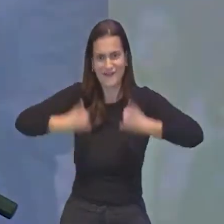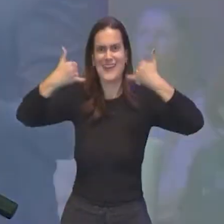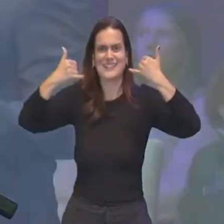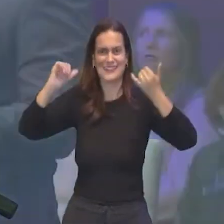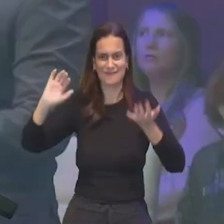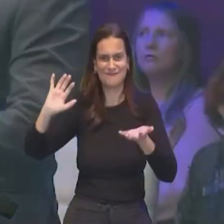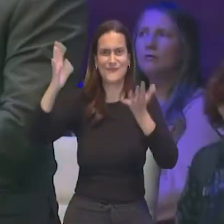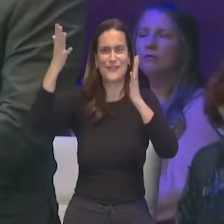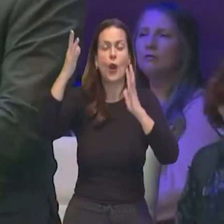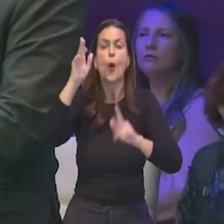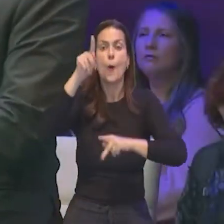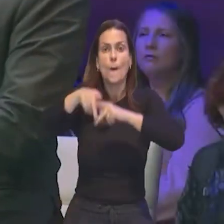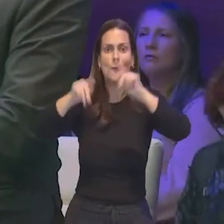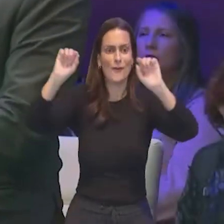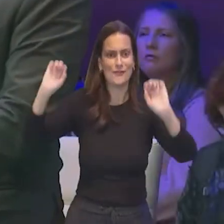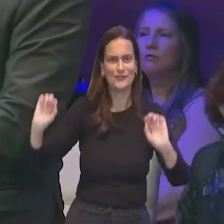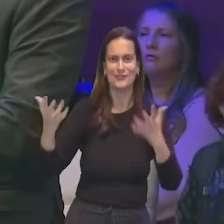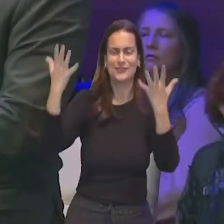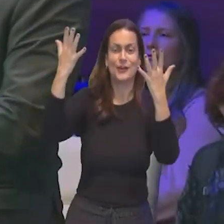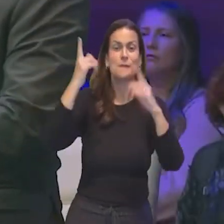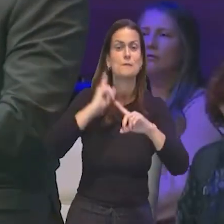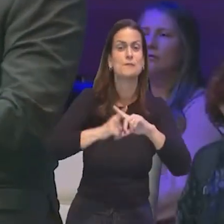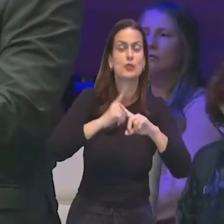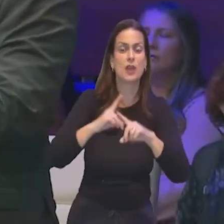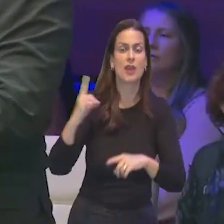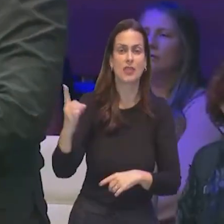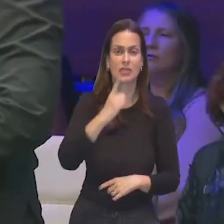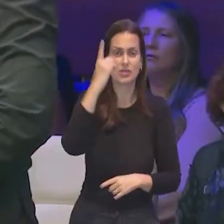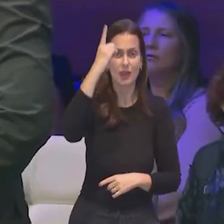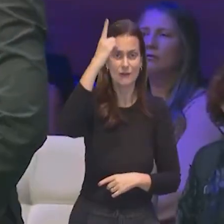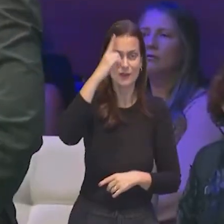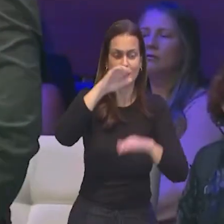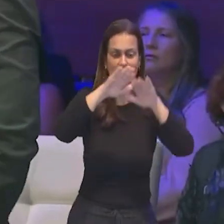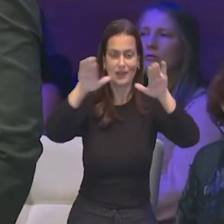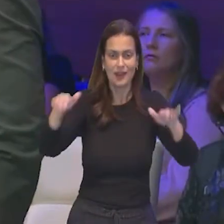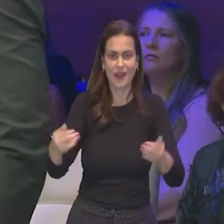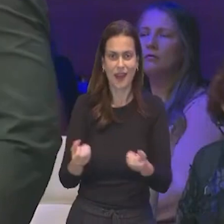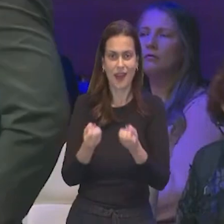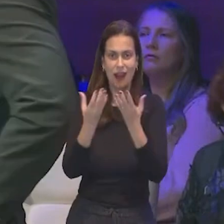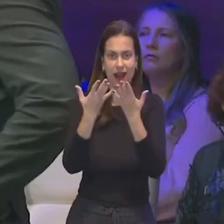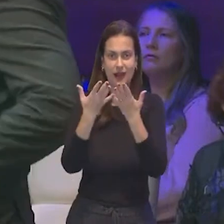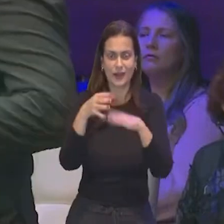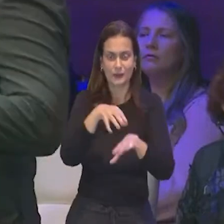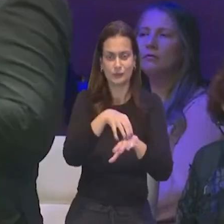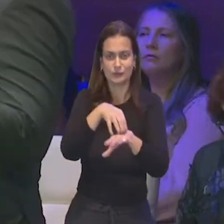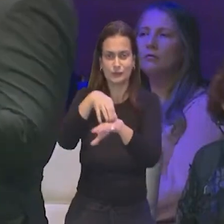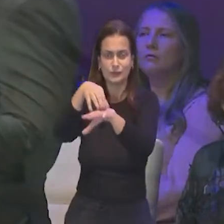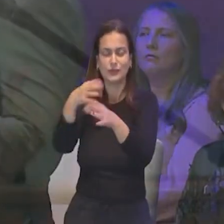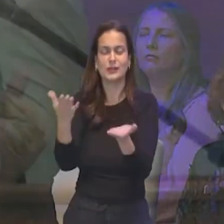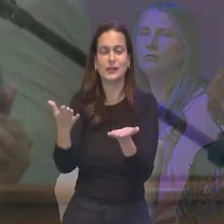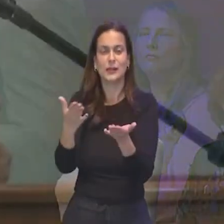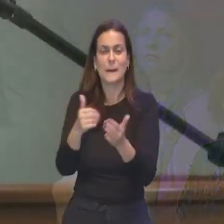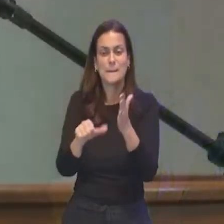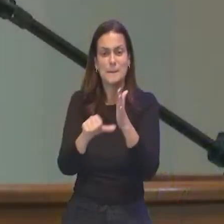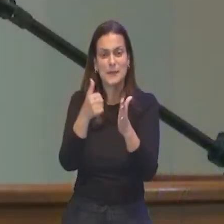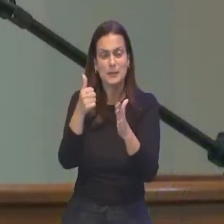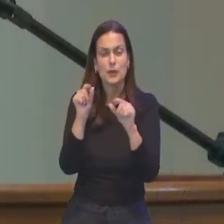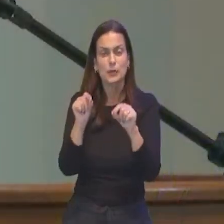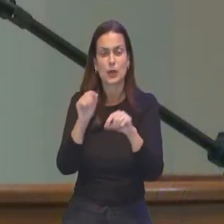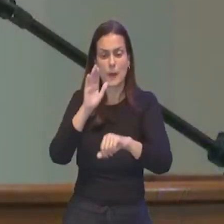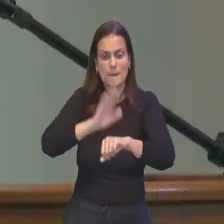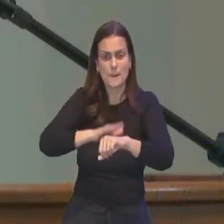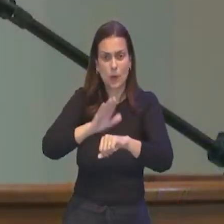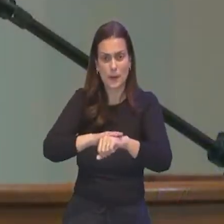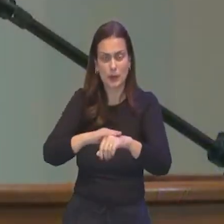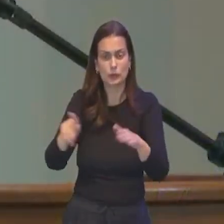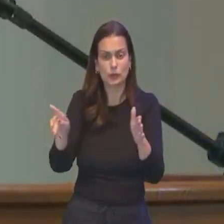o povo celebra porque Davi traz a arca que estava em primeiro momento nas mãos